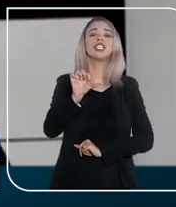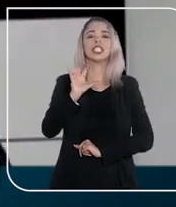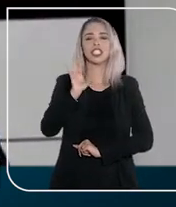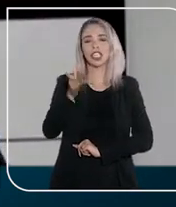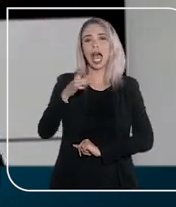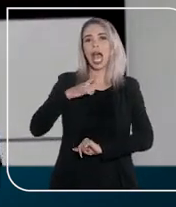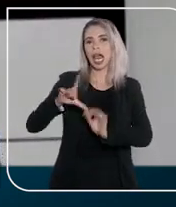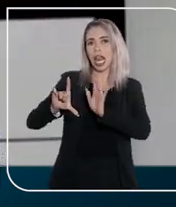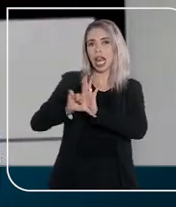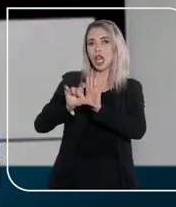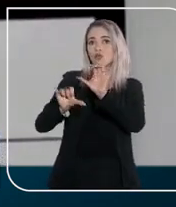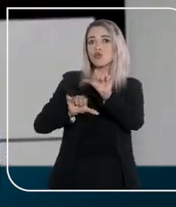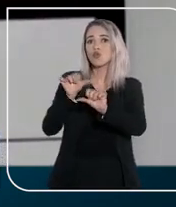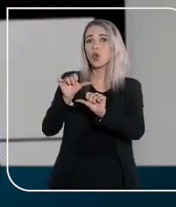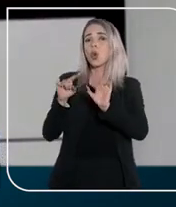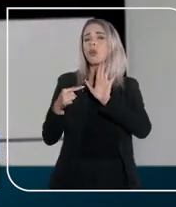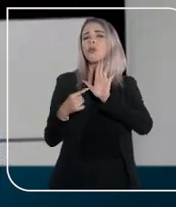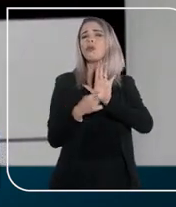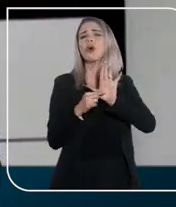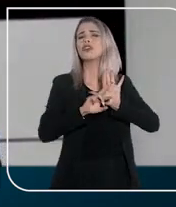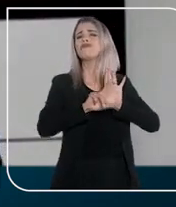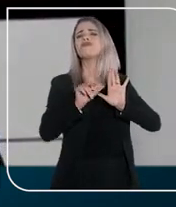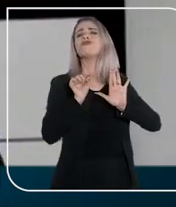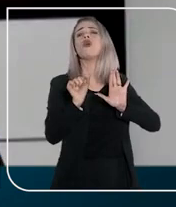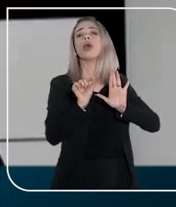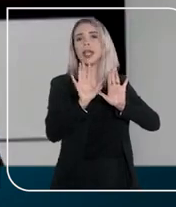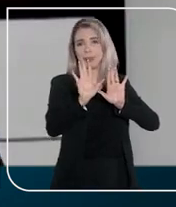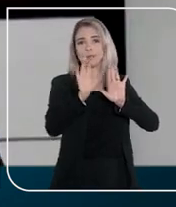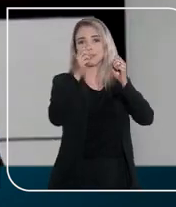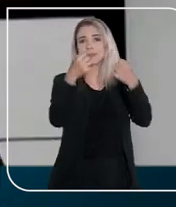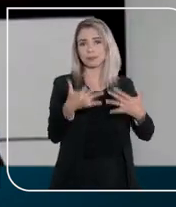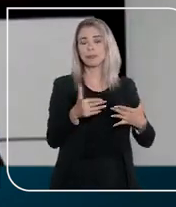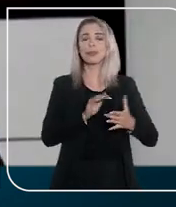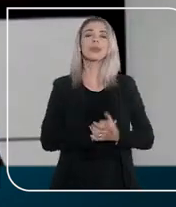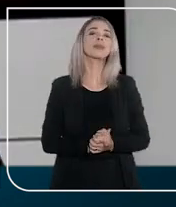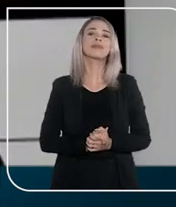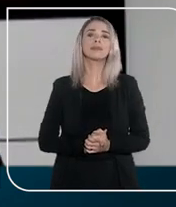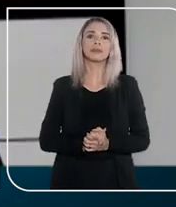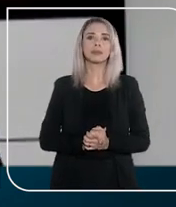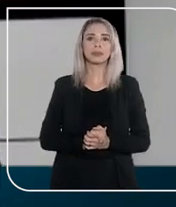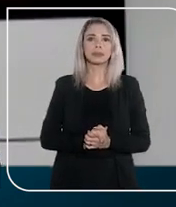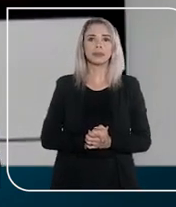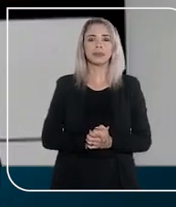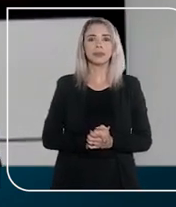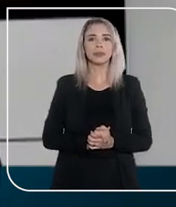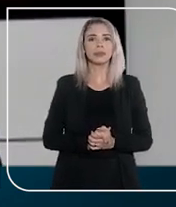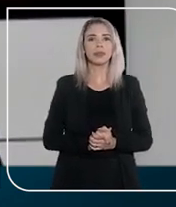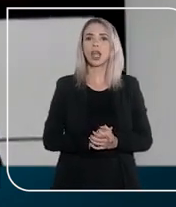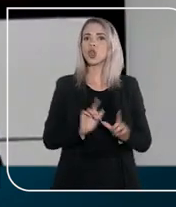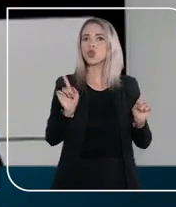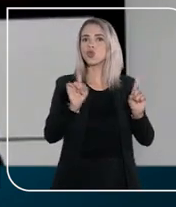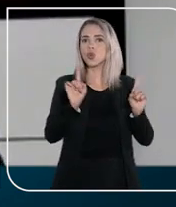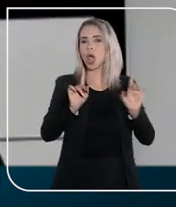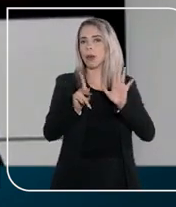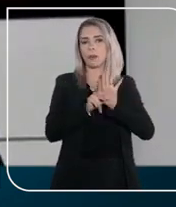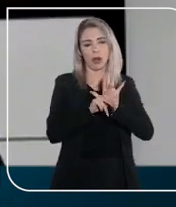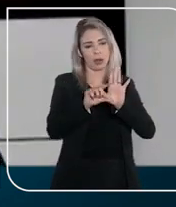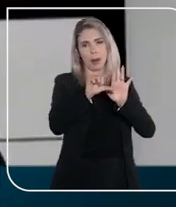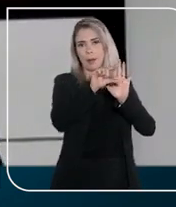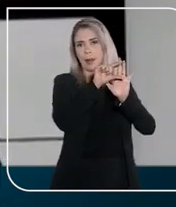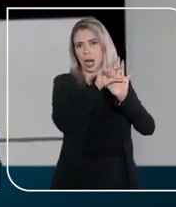o que ele trouxe de diferente a esse universo? Ele trouxe o seguinte, Fátima, eu não estou tratando de cláusula de